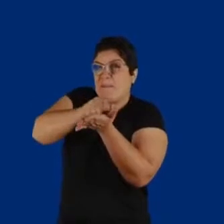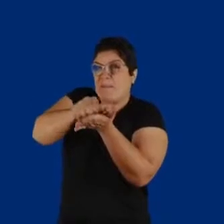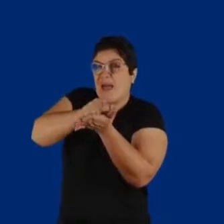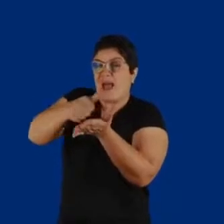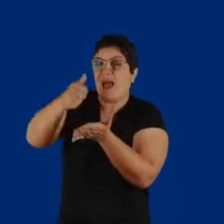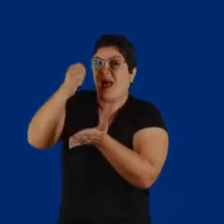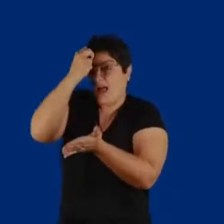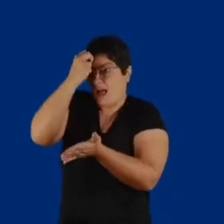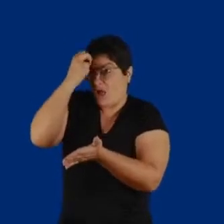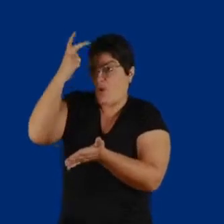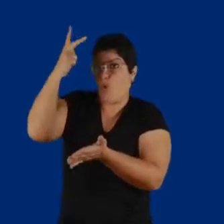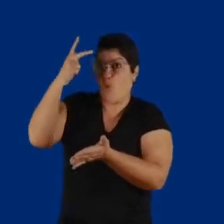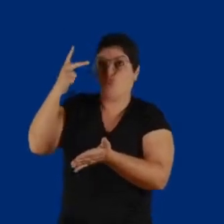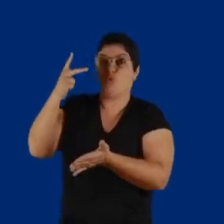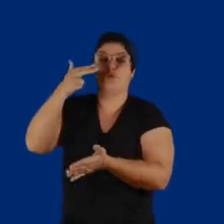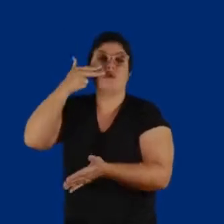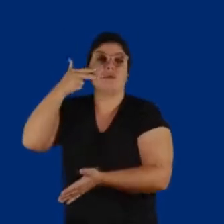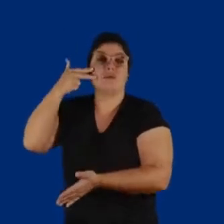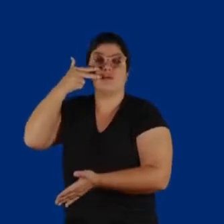crianças morreram, e